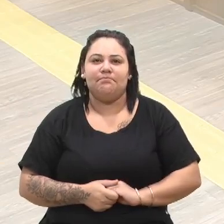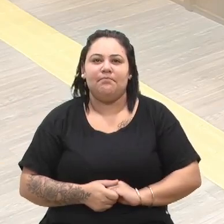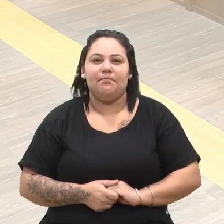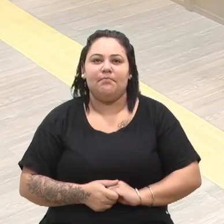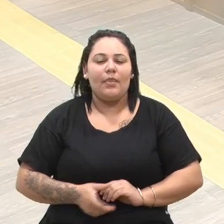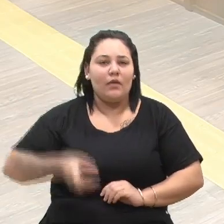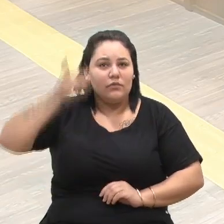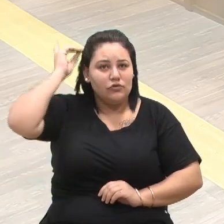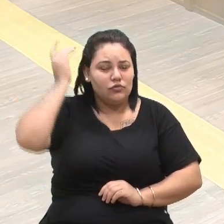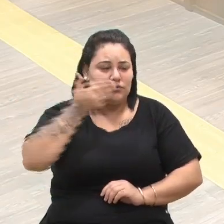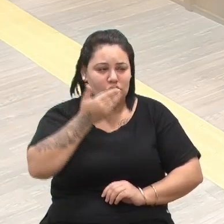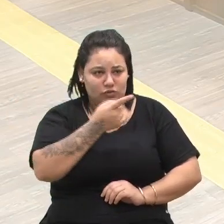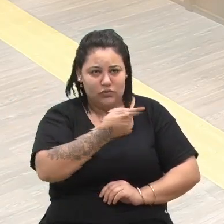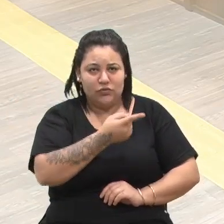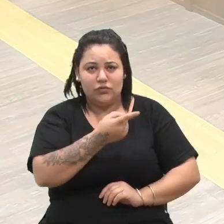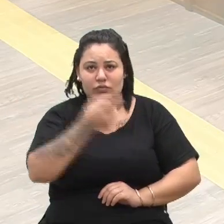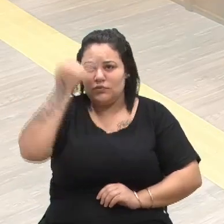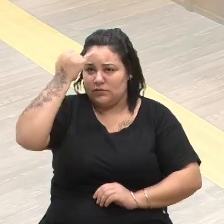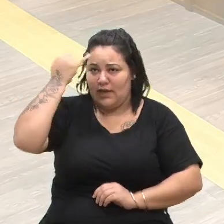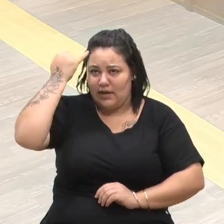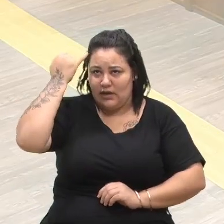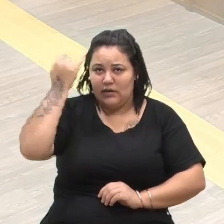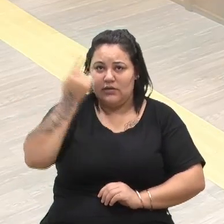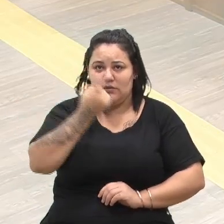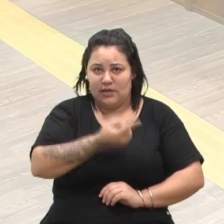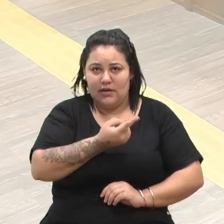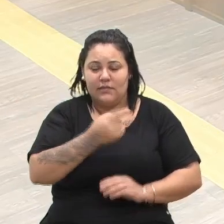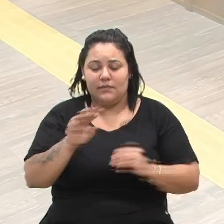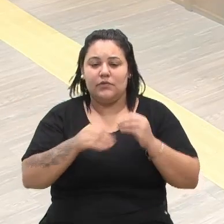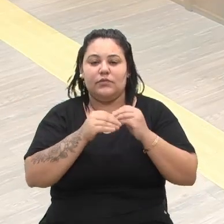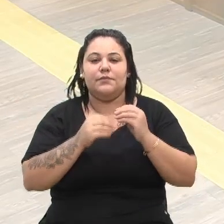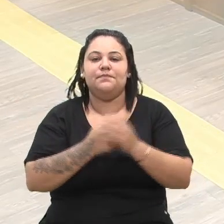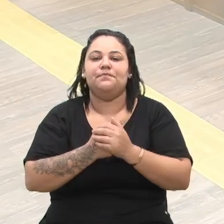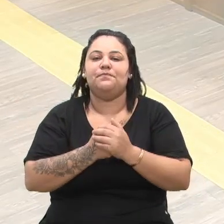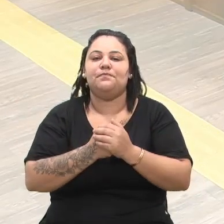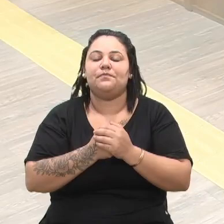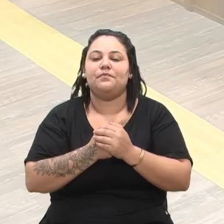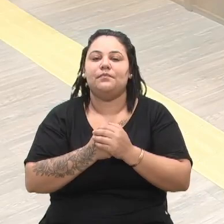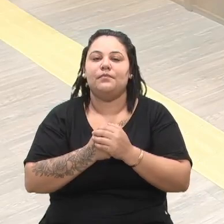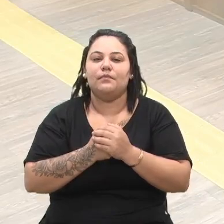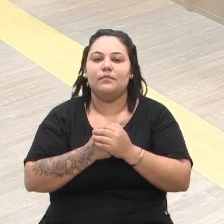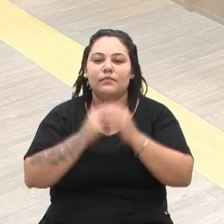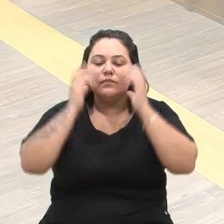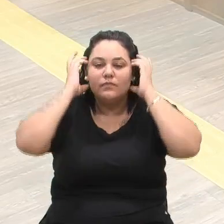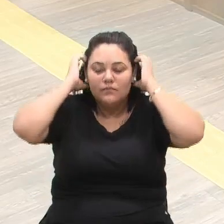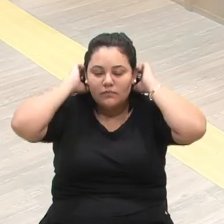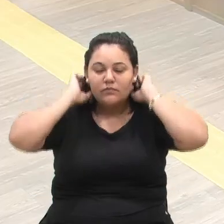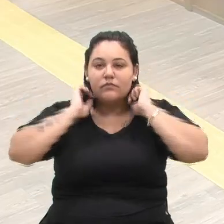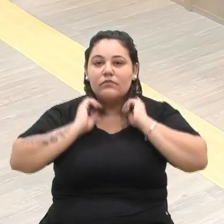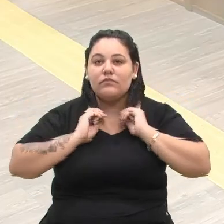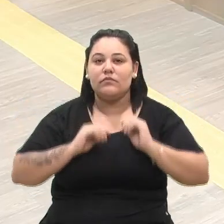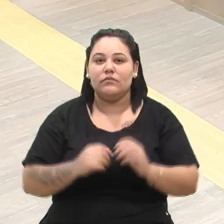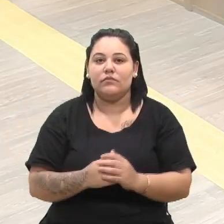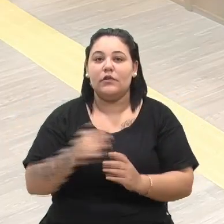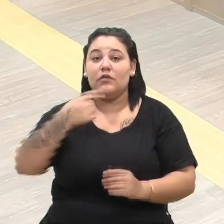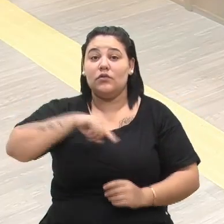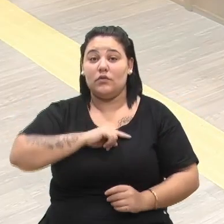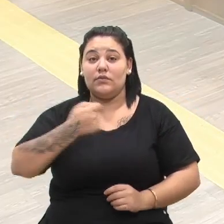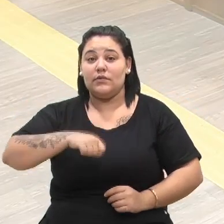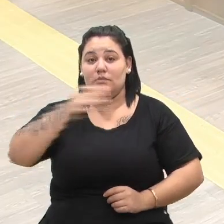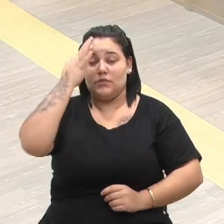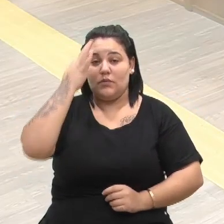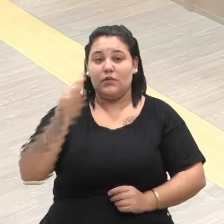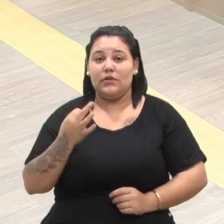parte, não? D'Ambrosio, vereador D'Ambrosio. Nobre colega, nós precisamos compreender, né, que a